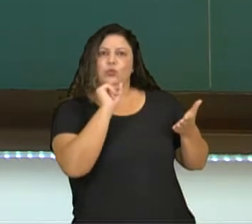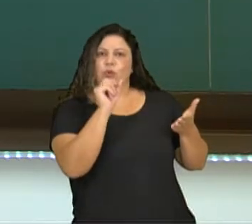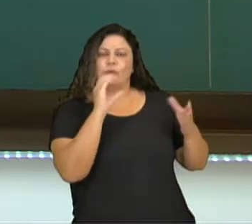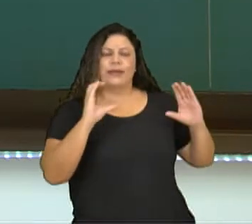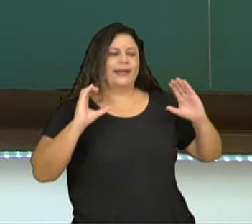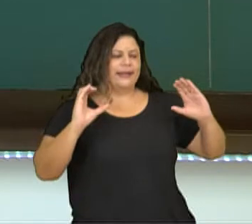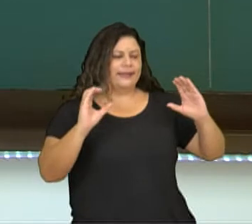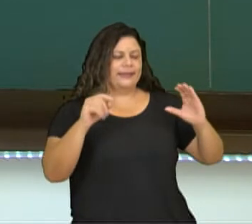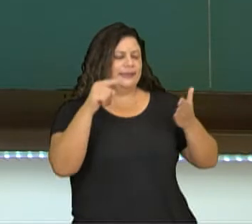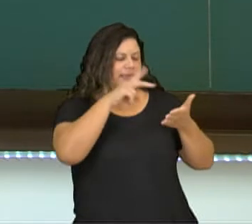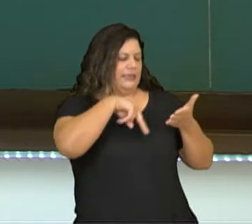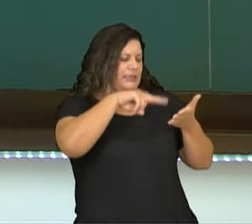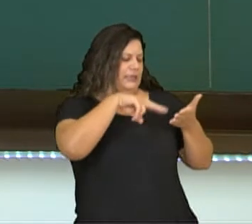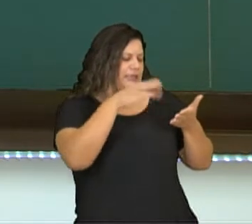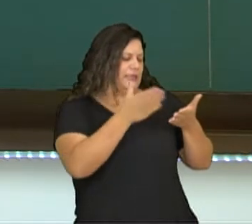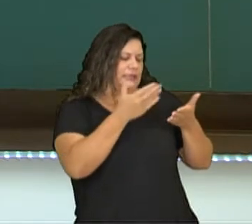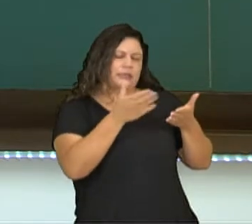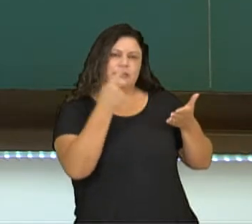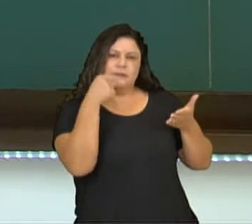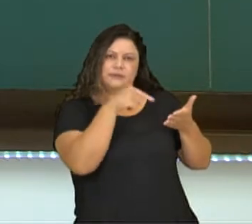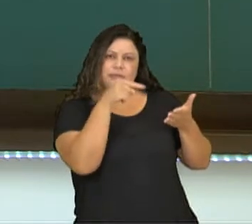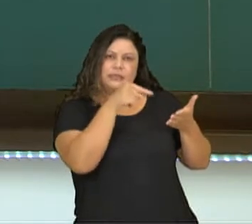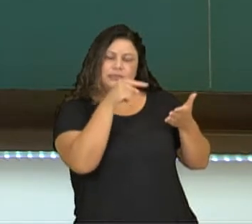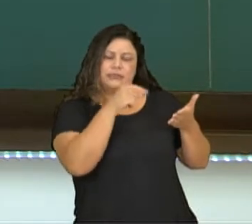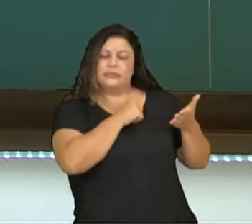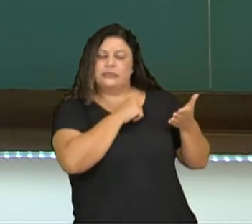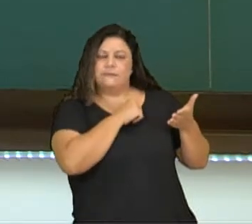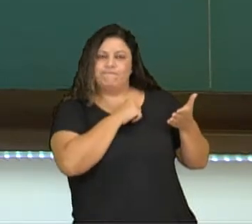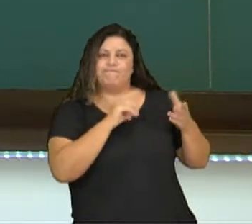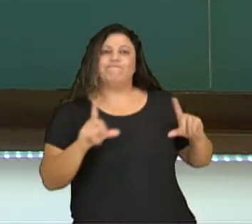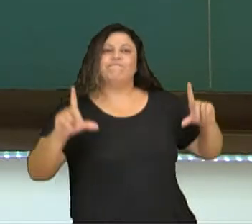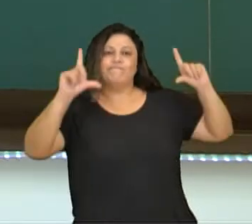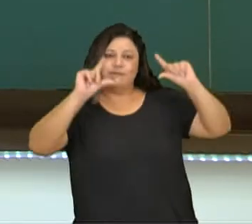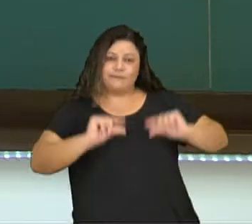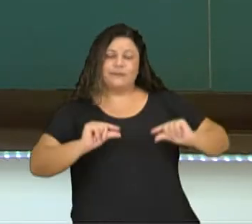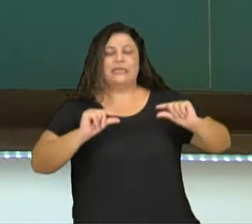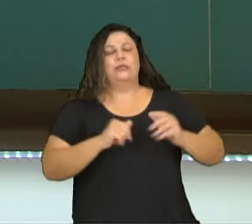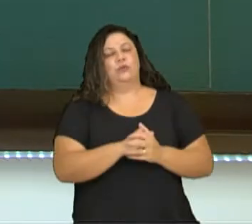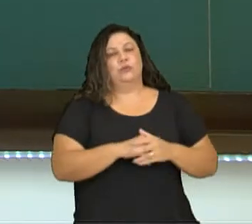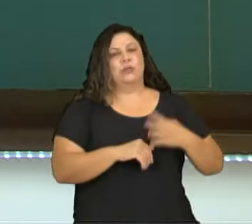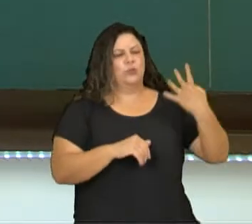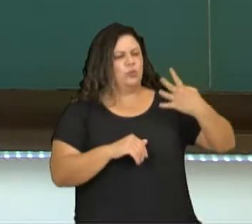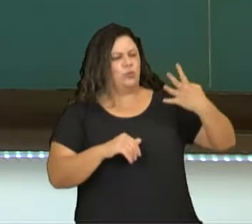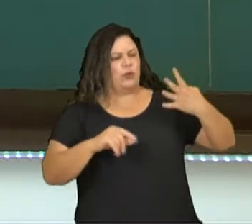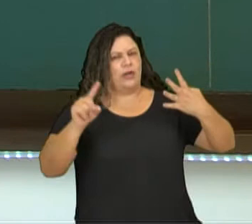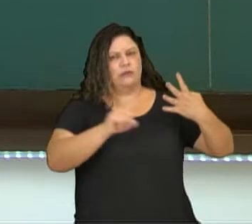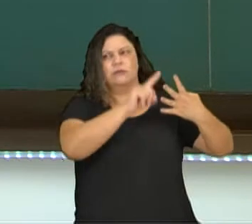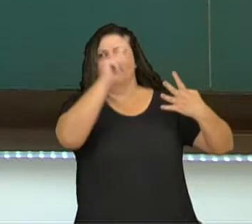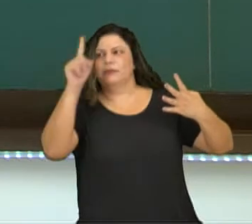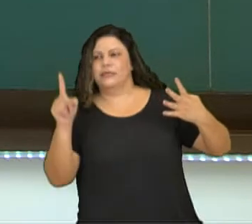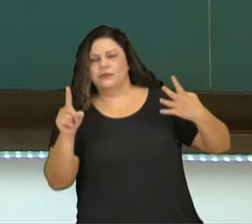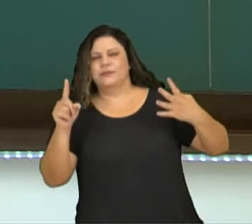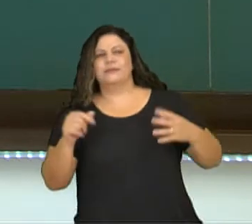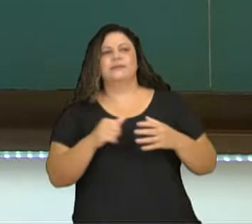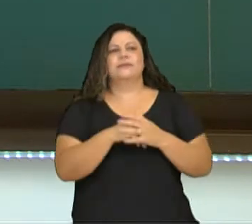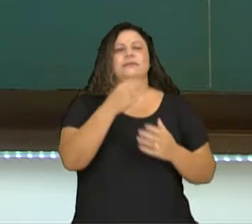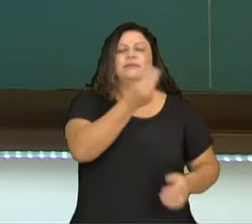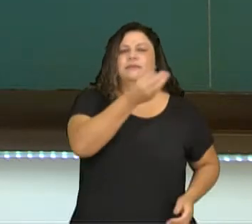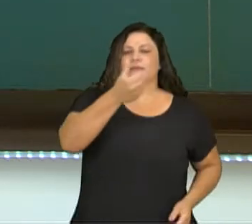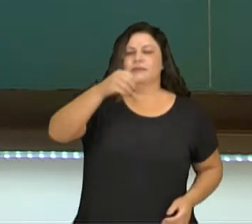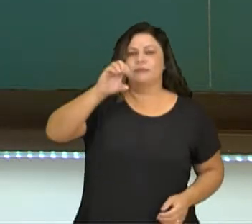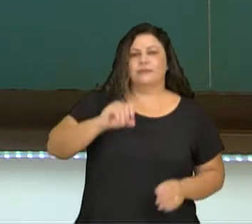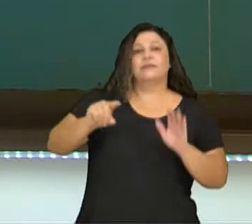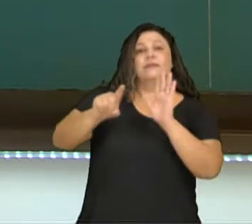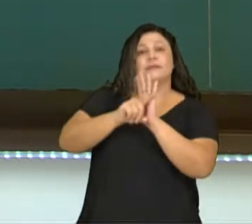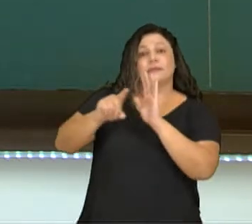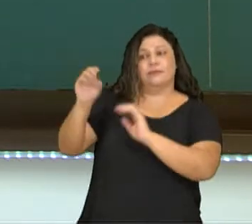que vai me dar os ângulos aí, como é que eu vou reduzir um ângulo do quarto para o primeiro quadrante. 360 menos